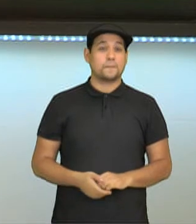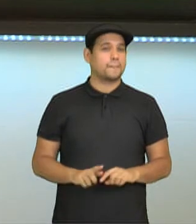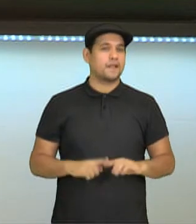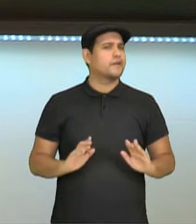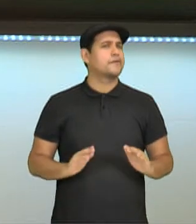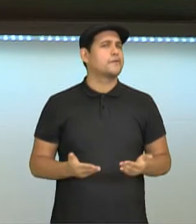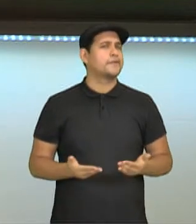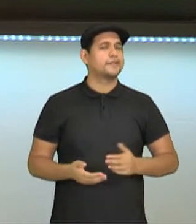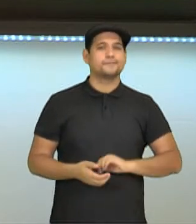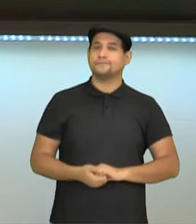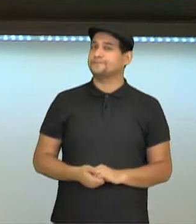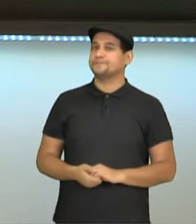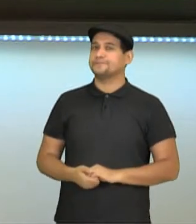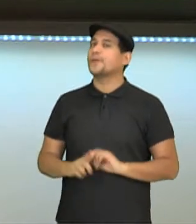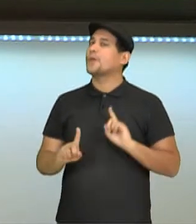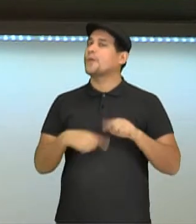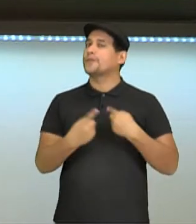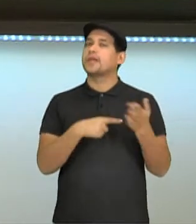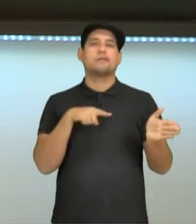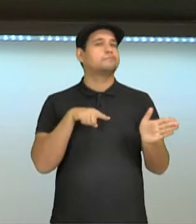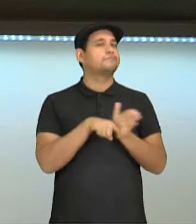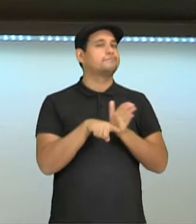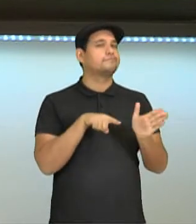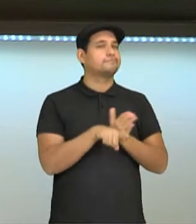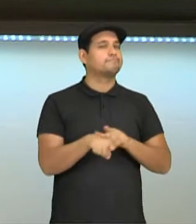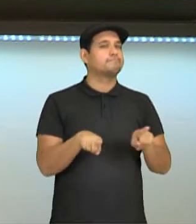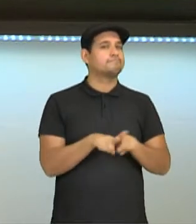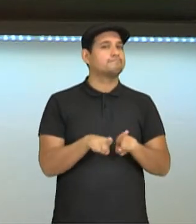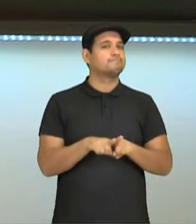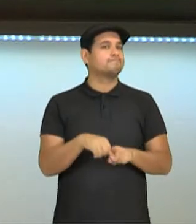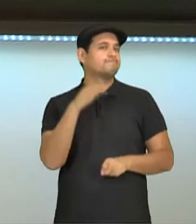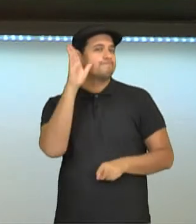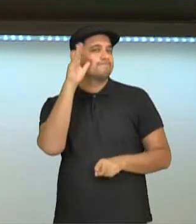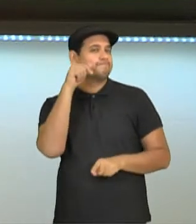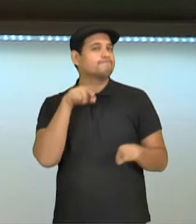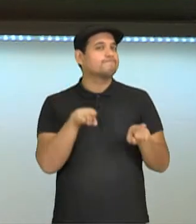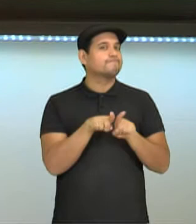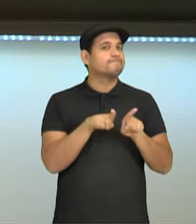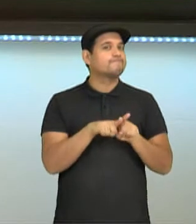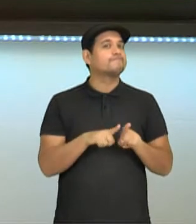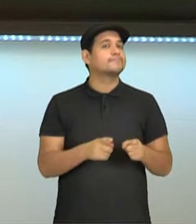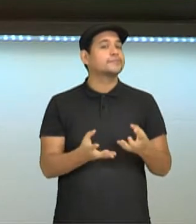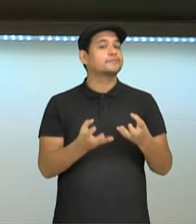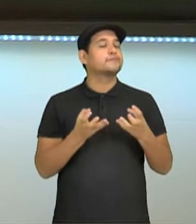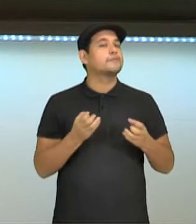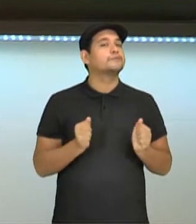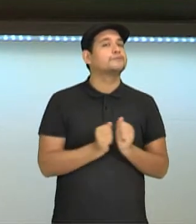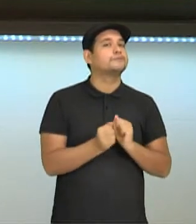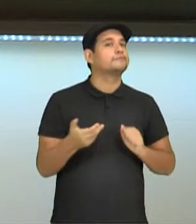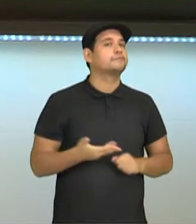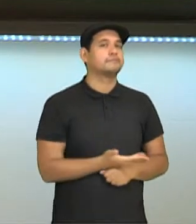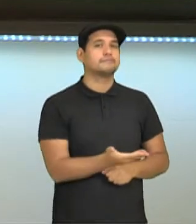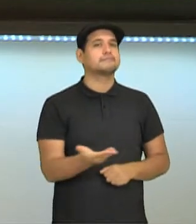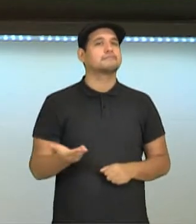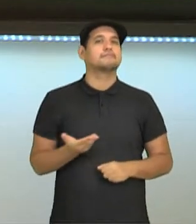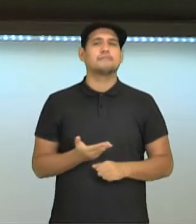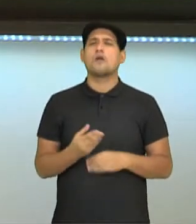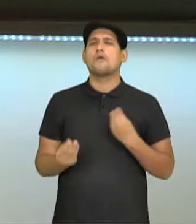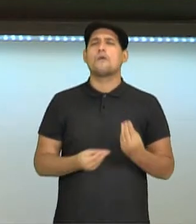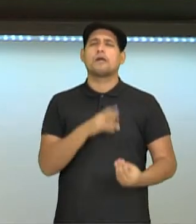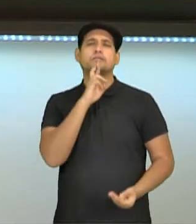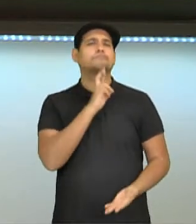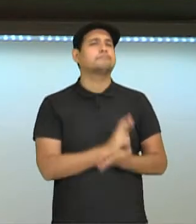Agora, uma outra perguntinha, né, uma outra questão bem importante que eu quero ver também qual é a